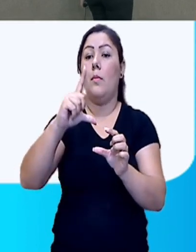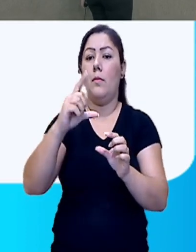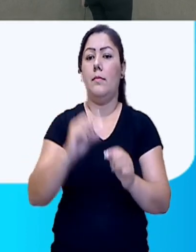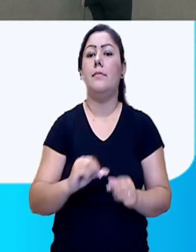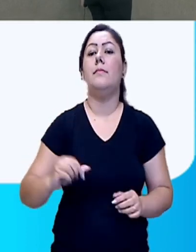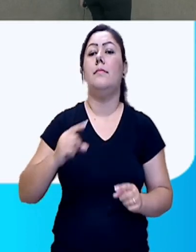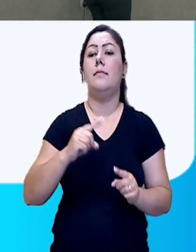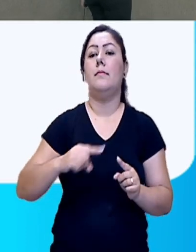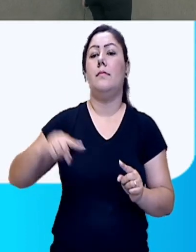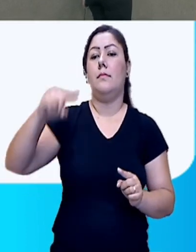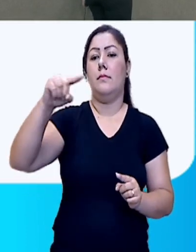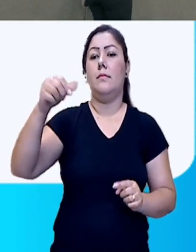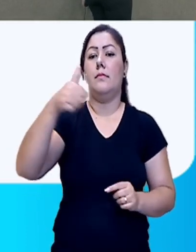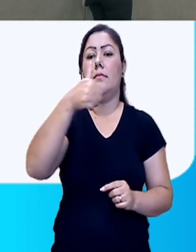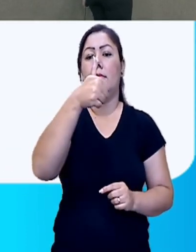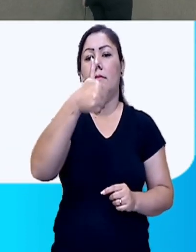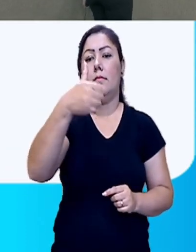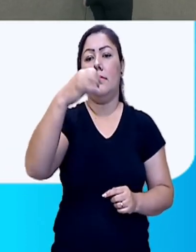Menos